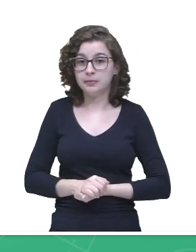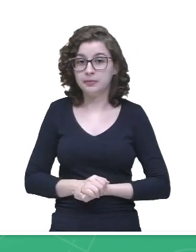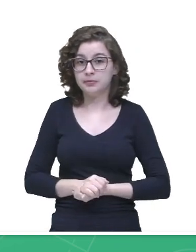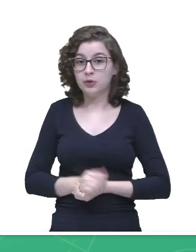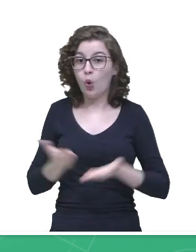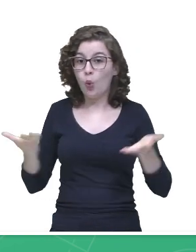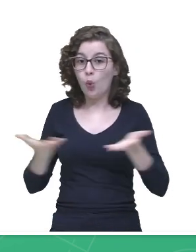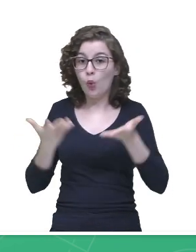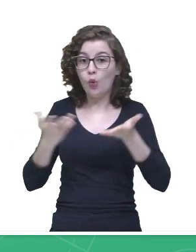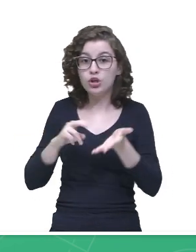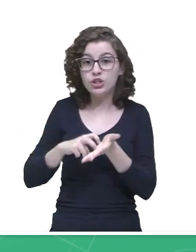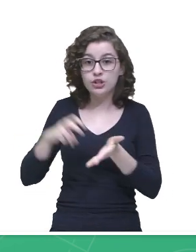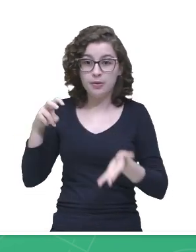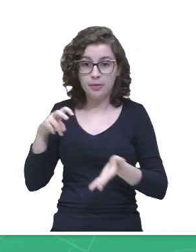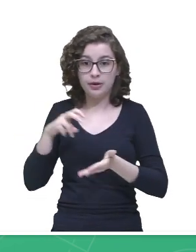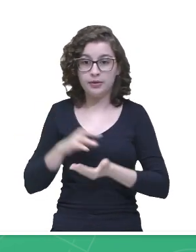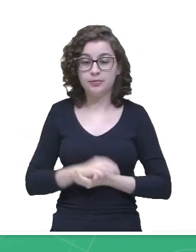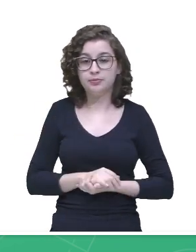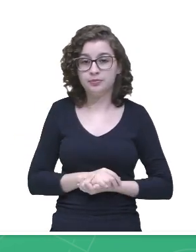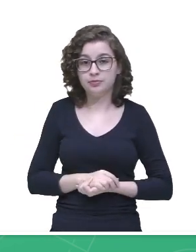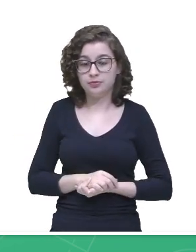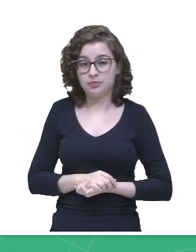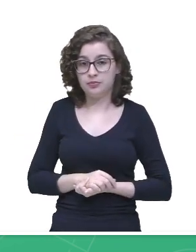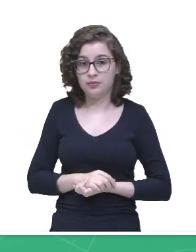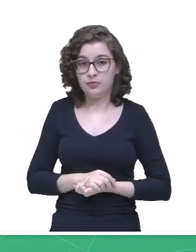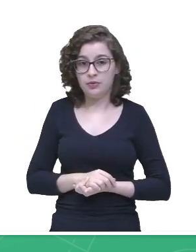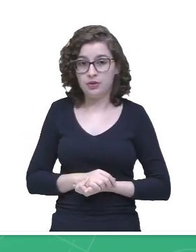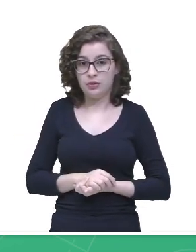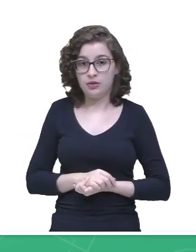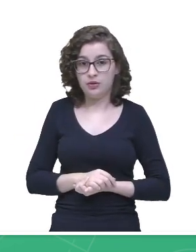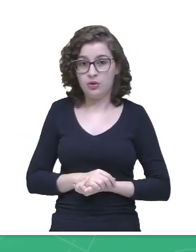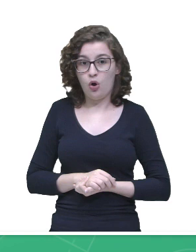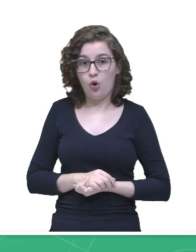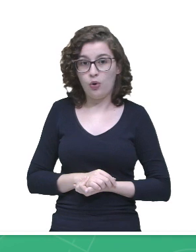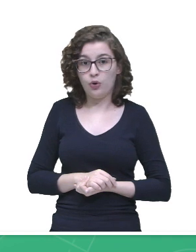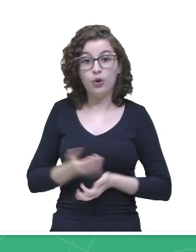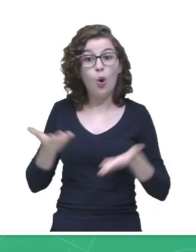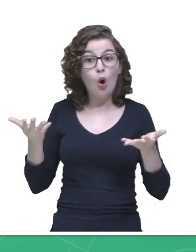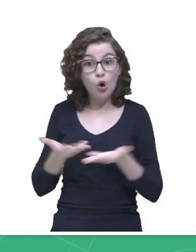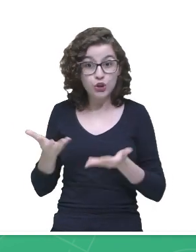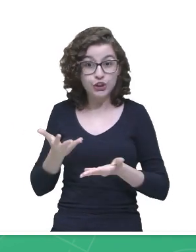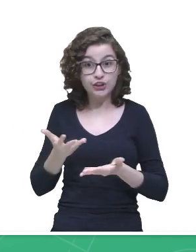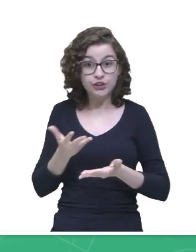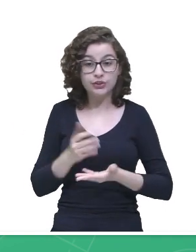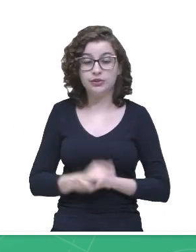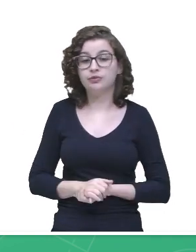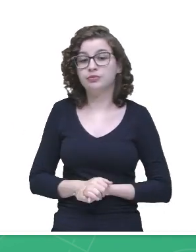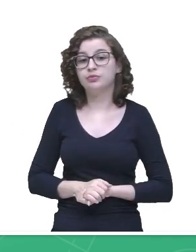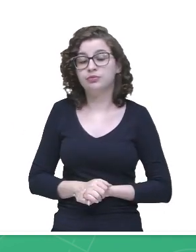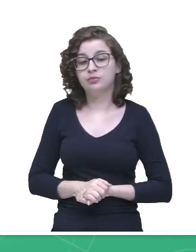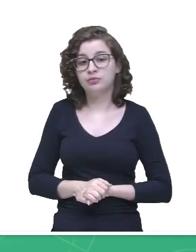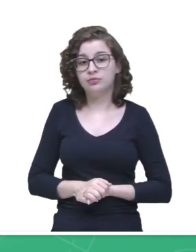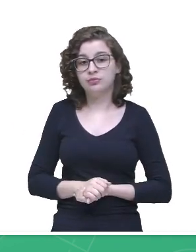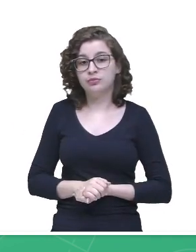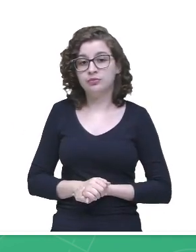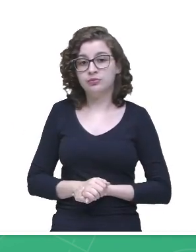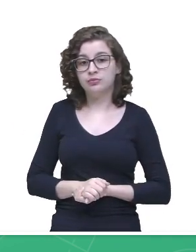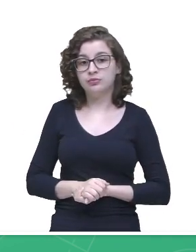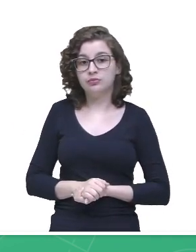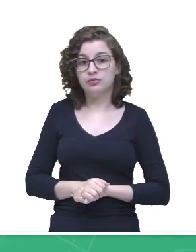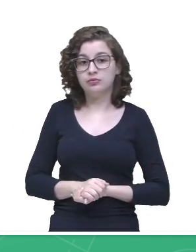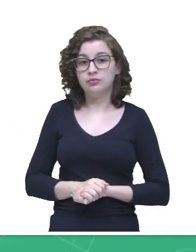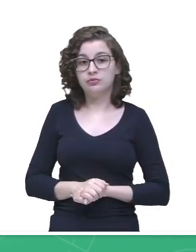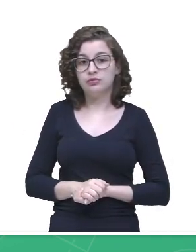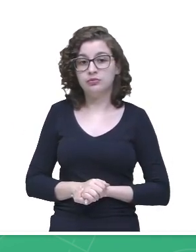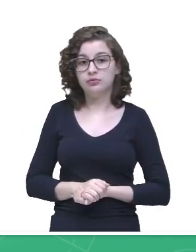Ou seja, esta ação, ela aconteceu hoje de manhã, hoje pela manhã, esta manhã, né?